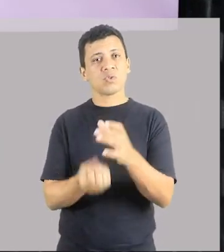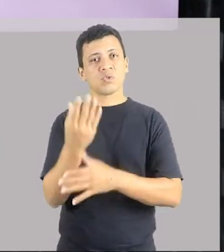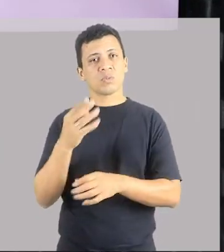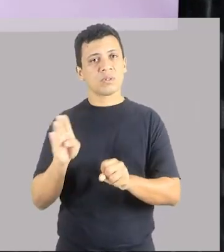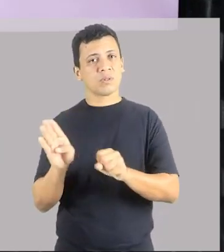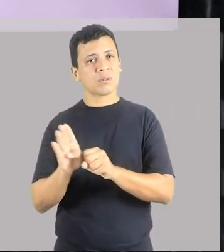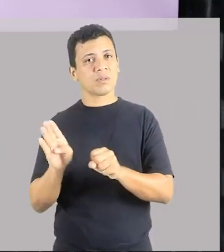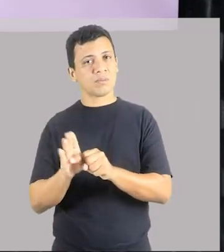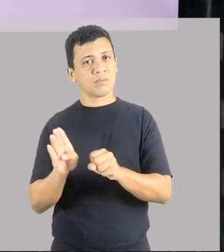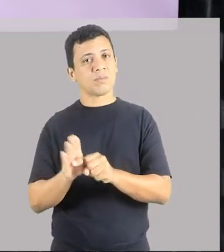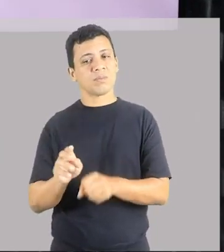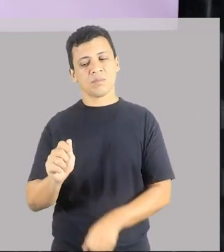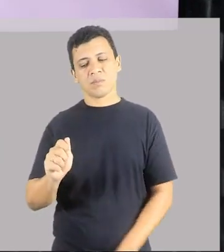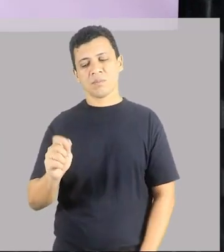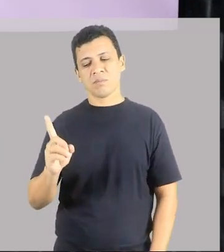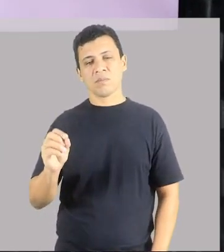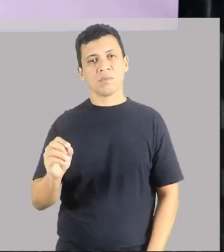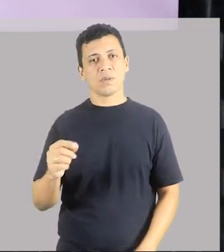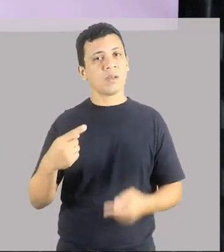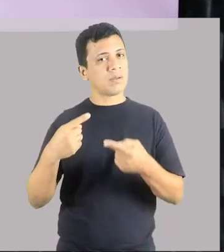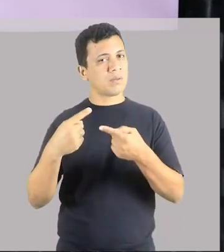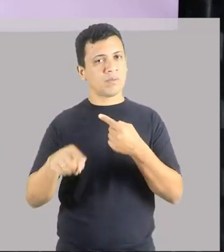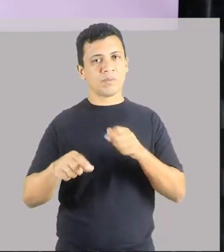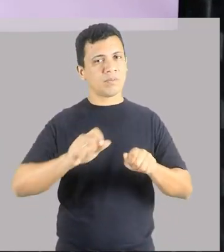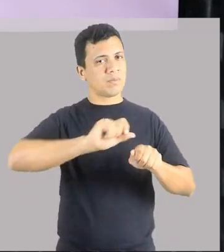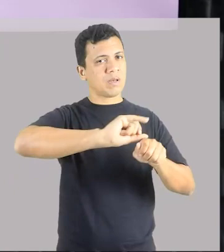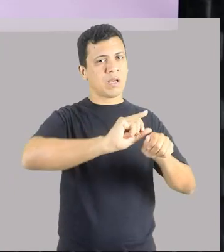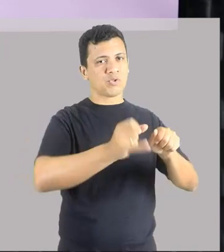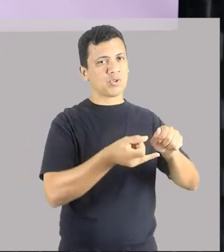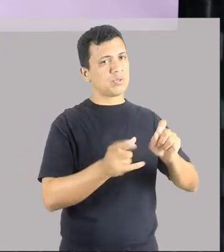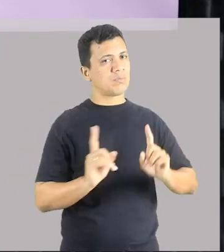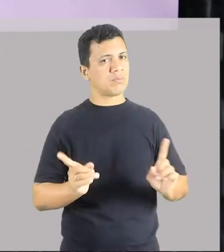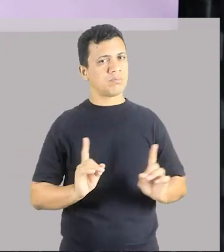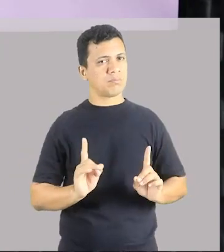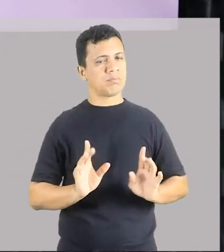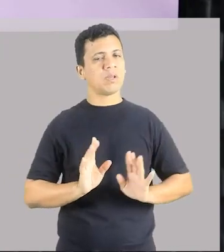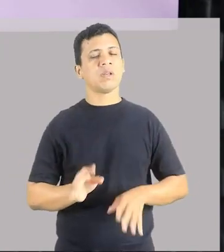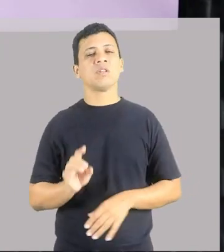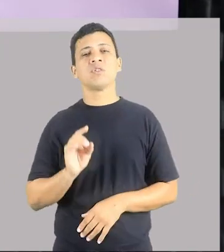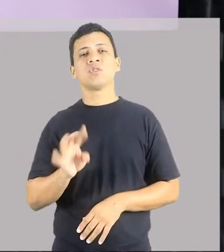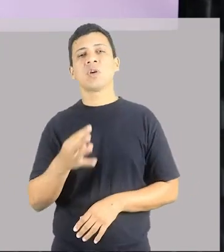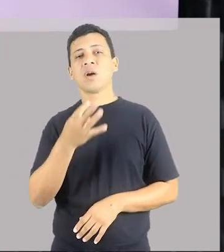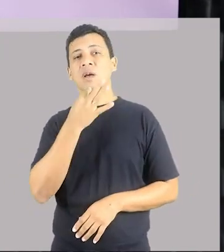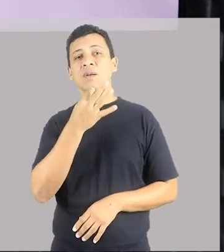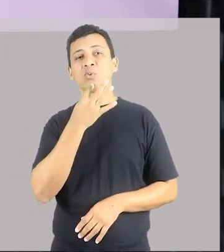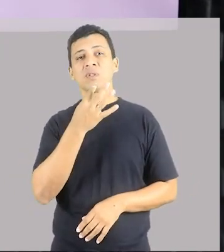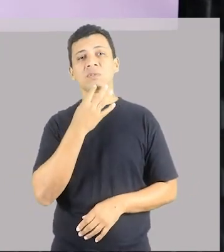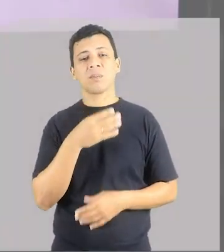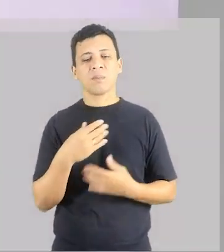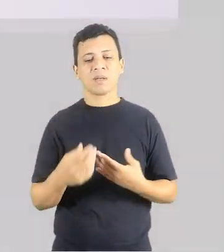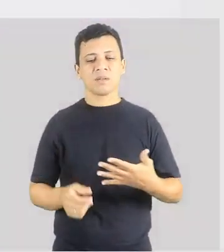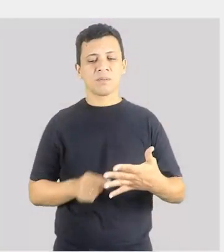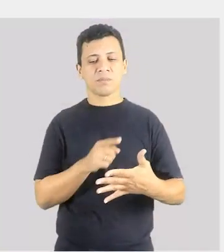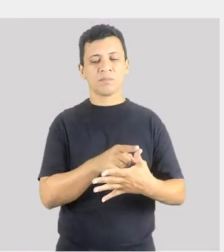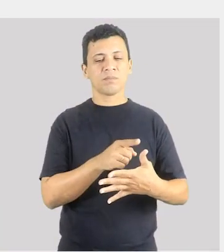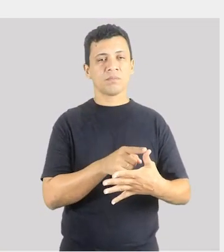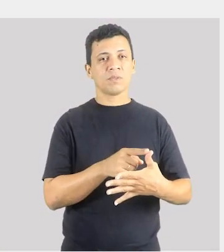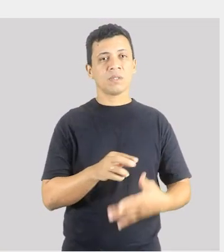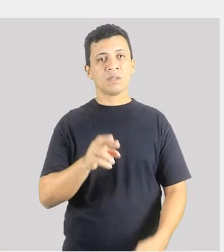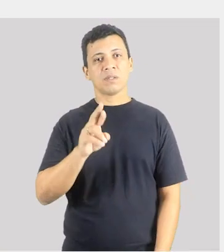não sufixo ad na formação de um adjetivo Então a gente vai só reconhecer Quais são as palavras